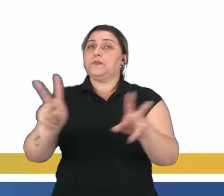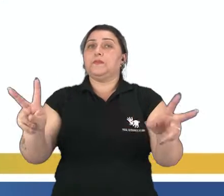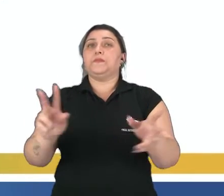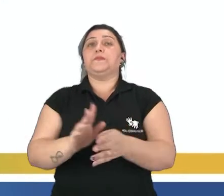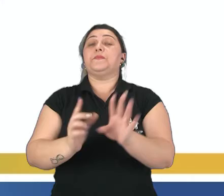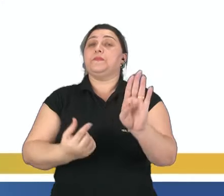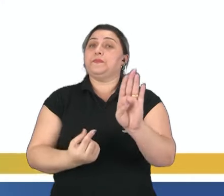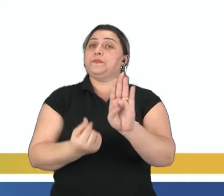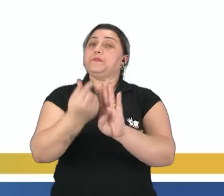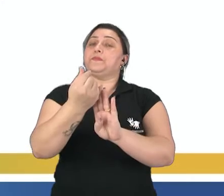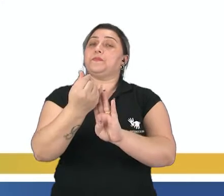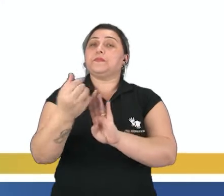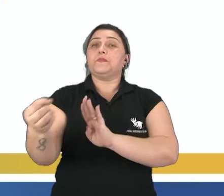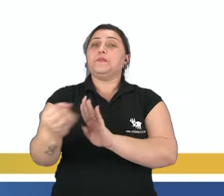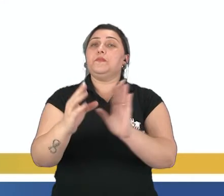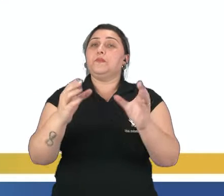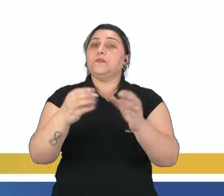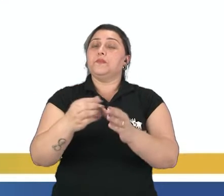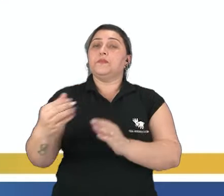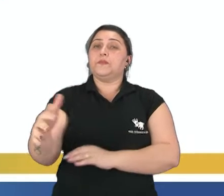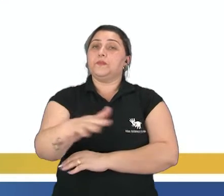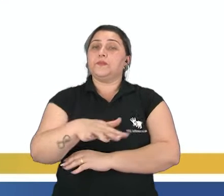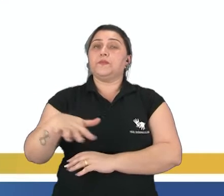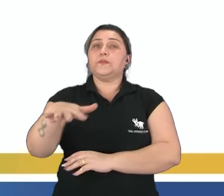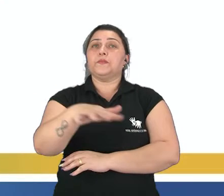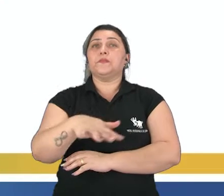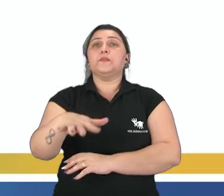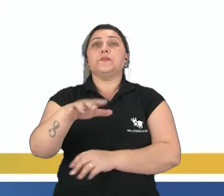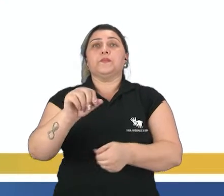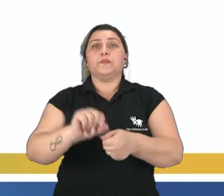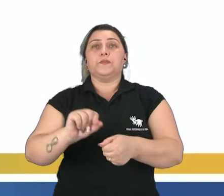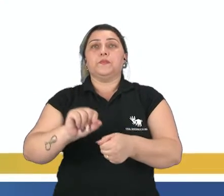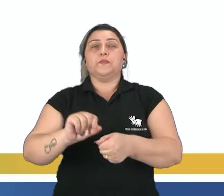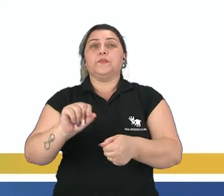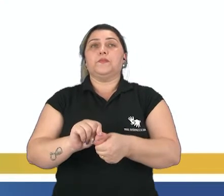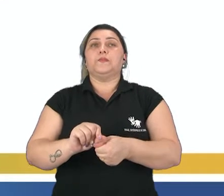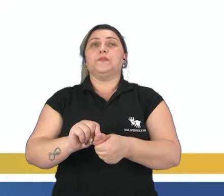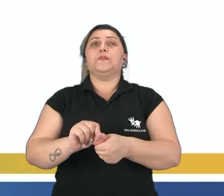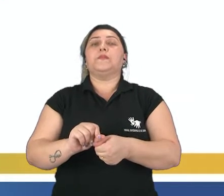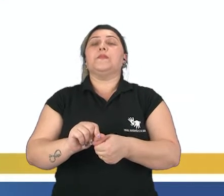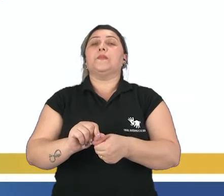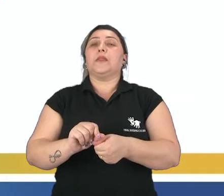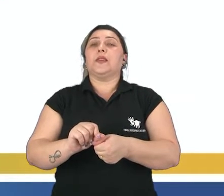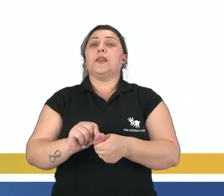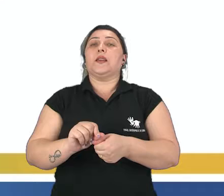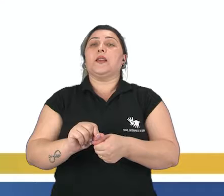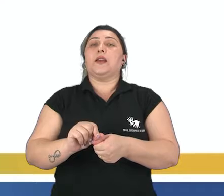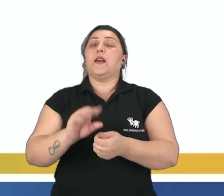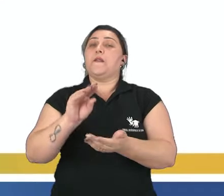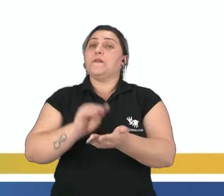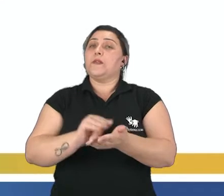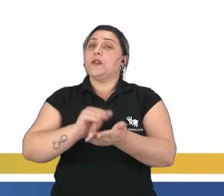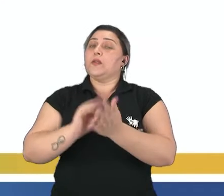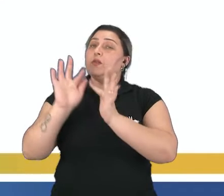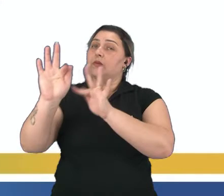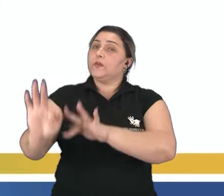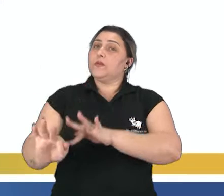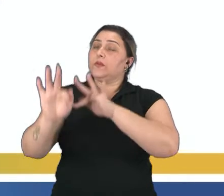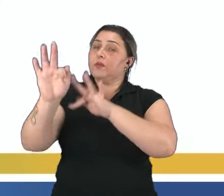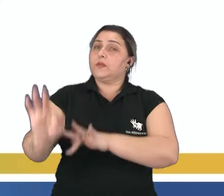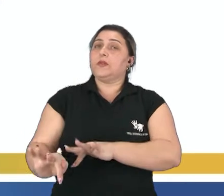Para a burguesia, que era o novo grupo social que se formava, a descentralização política do feudalismo